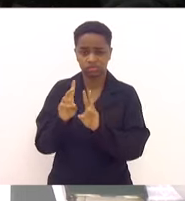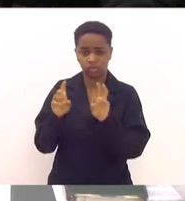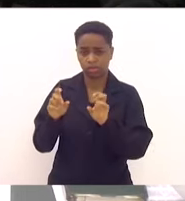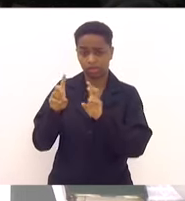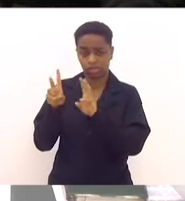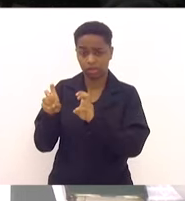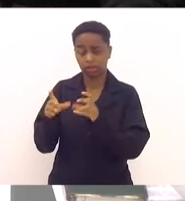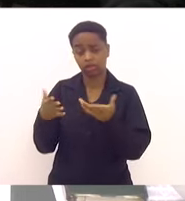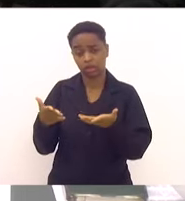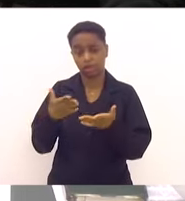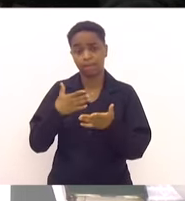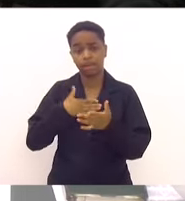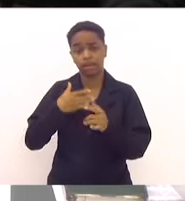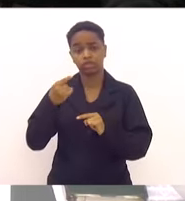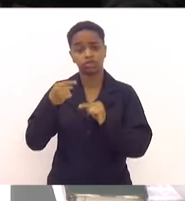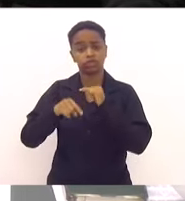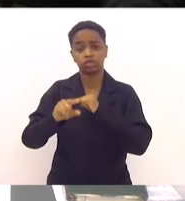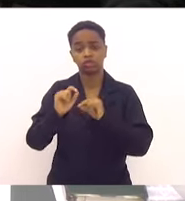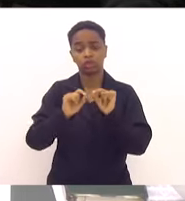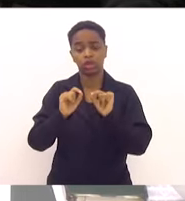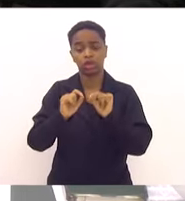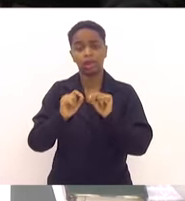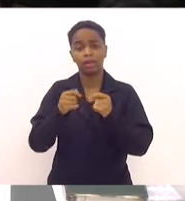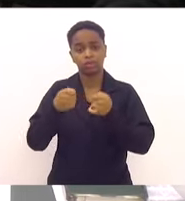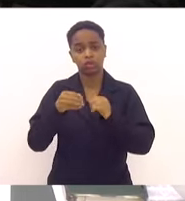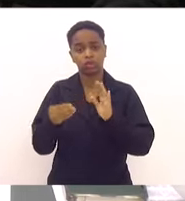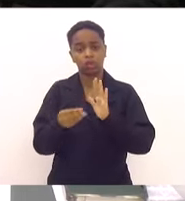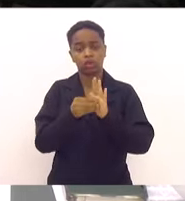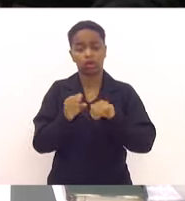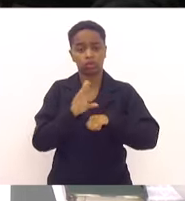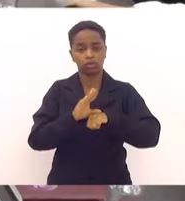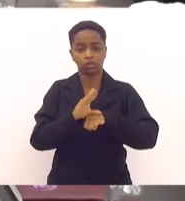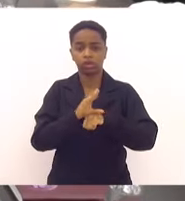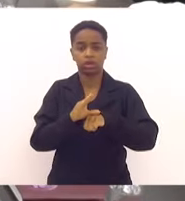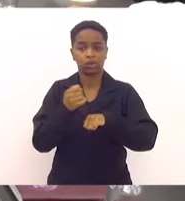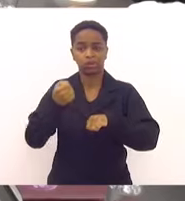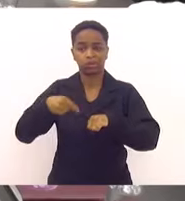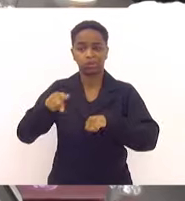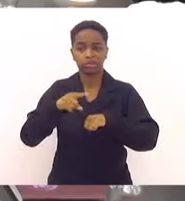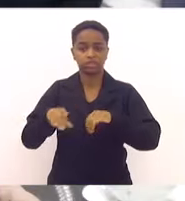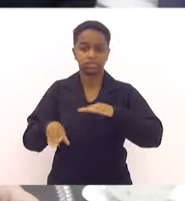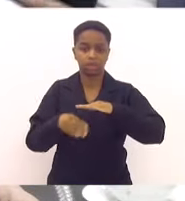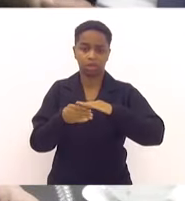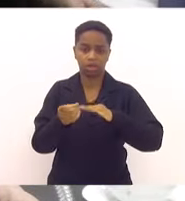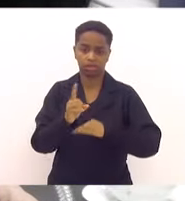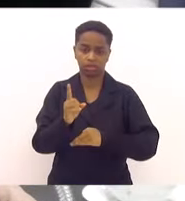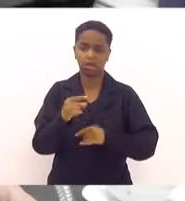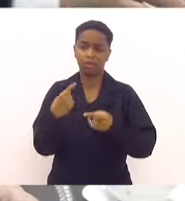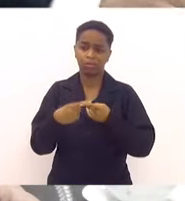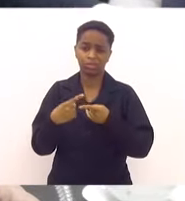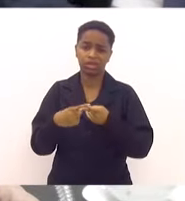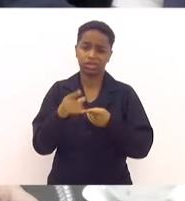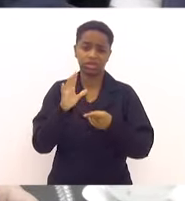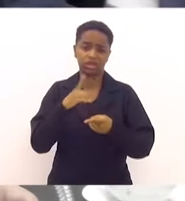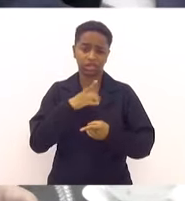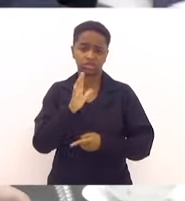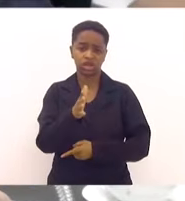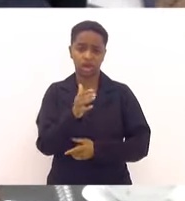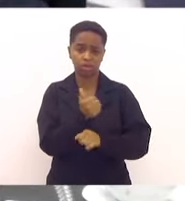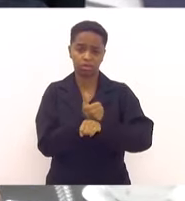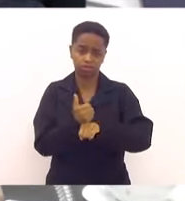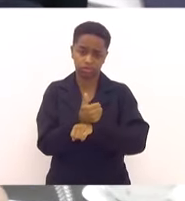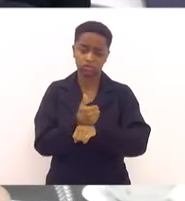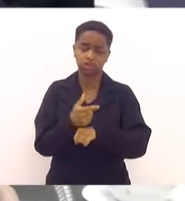minha divergência, é constitucionalidade pura, sem emenda. Na verdade, nem tem custo, porque já tem estrutura para fazer e já tem profissional